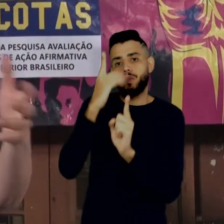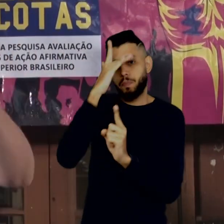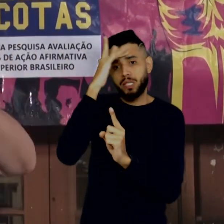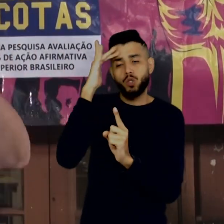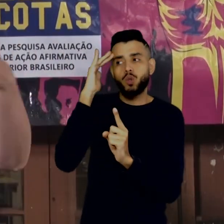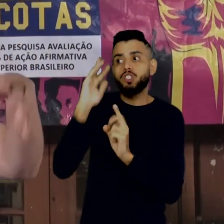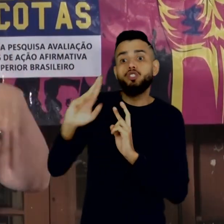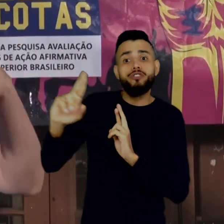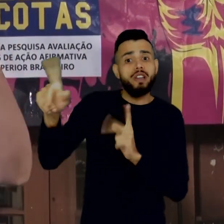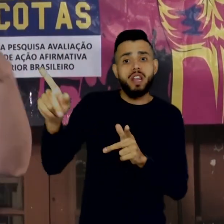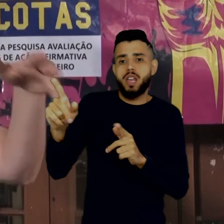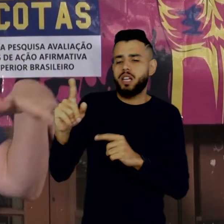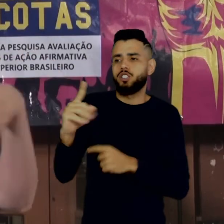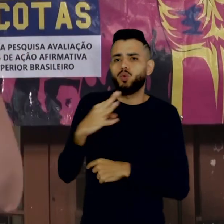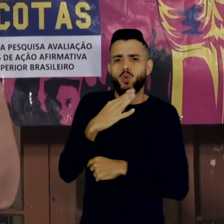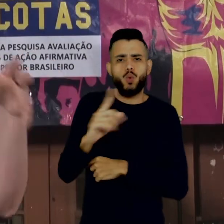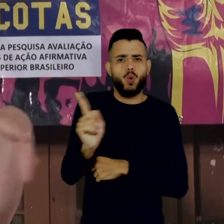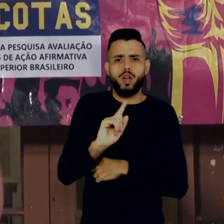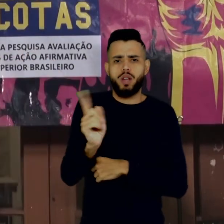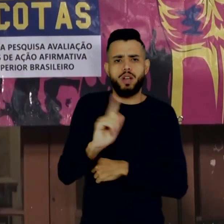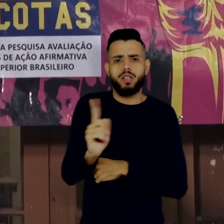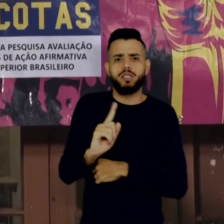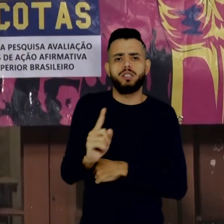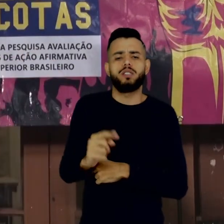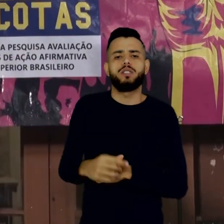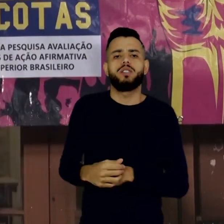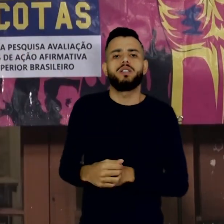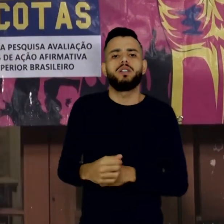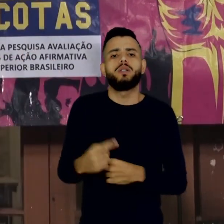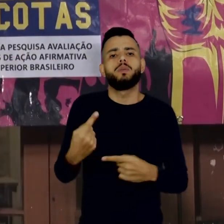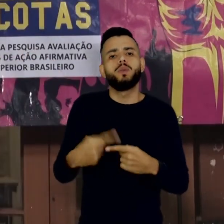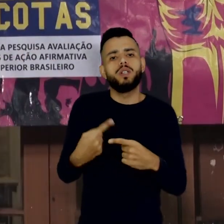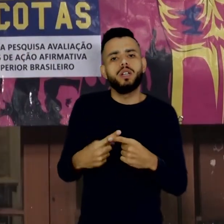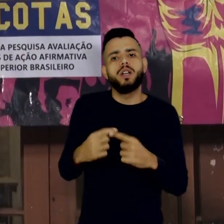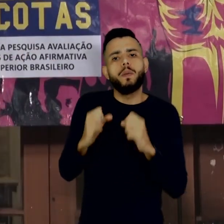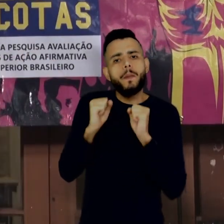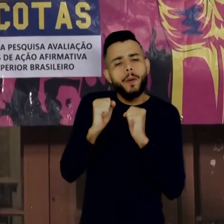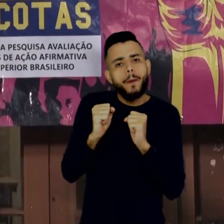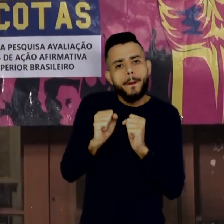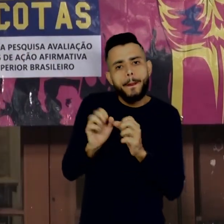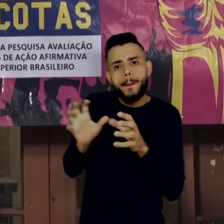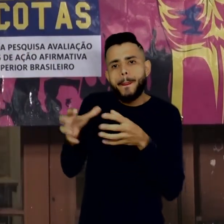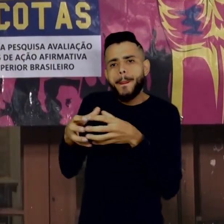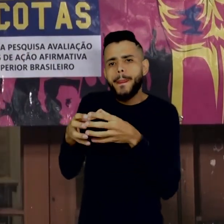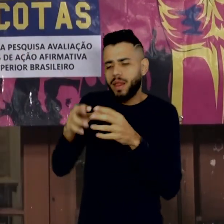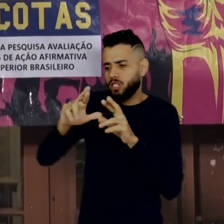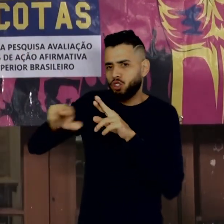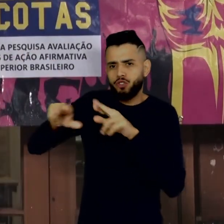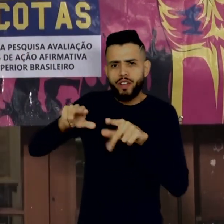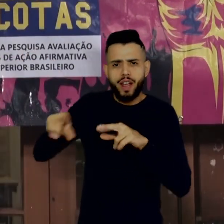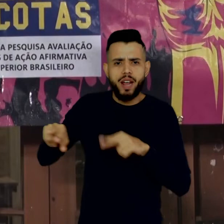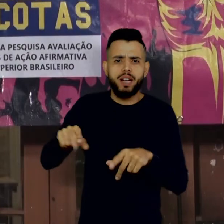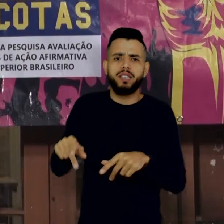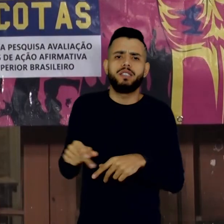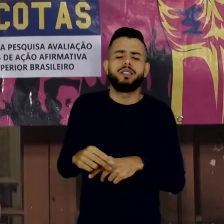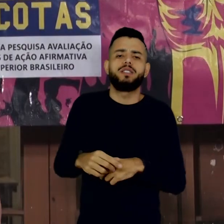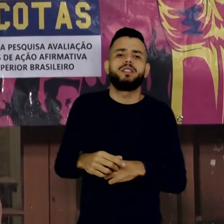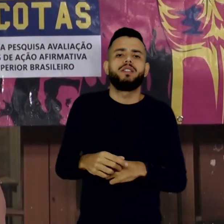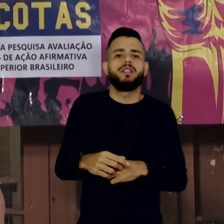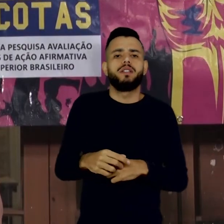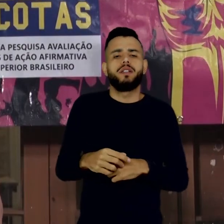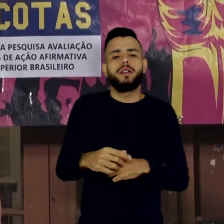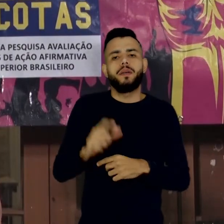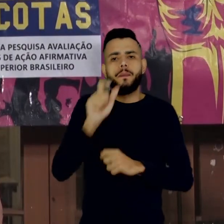nossa convivência, né? Ou seja, possibilitar a composição dessa roda de forma mais diversa, com